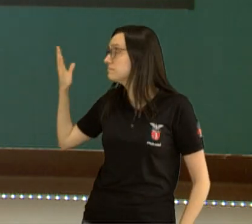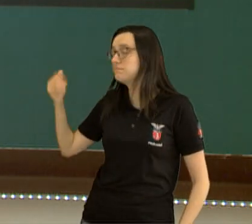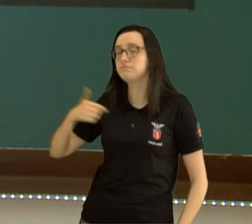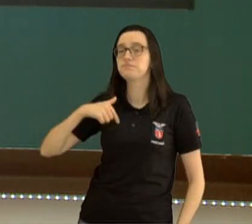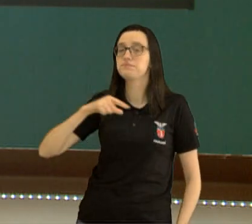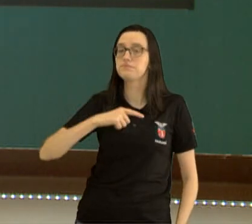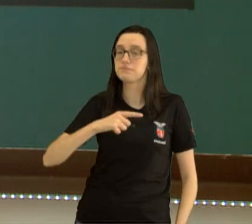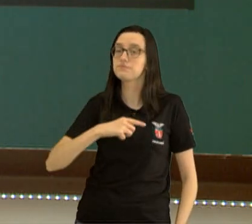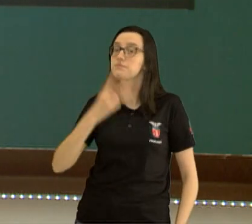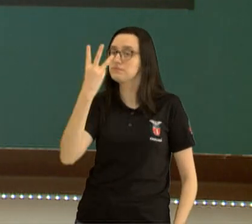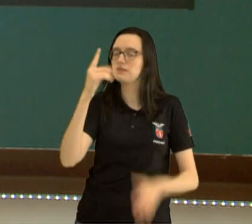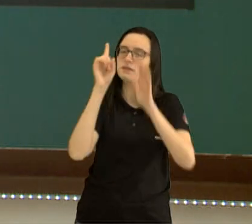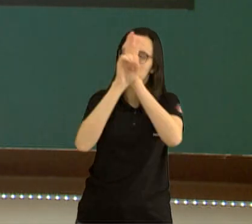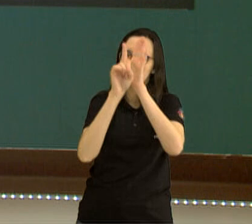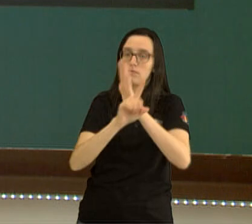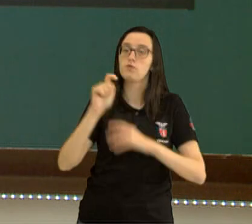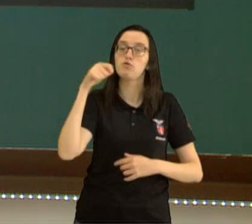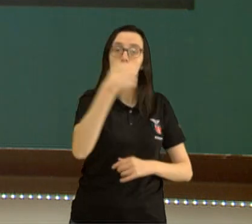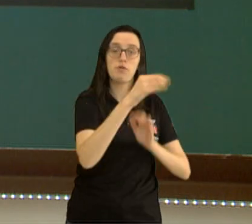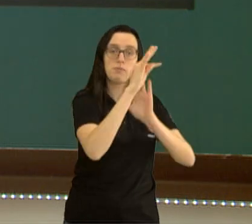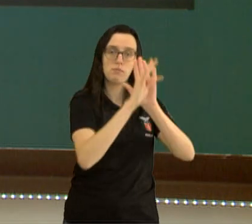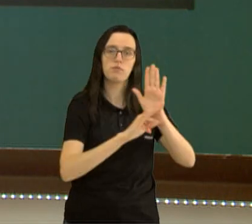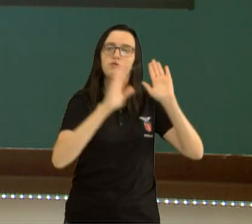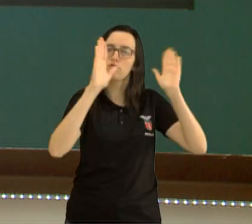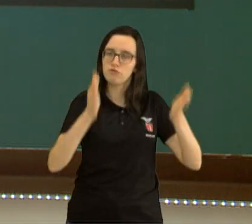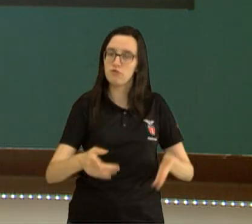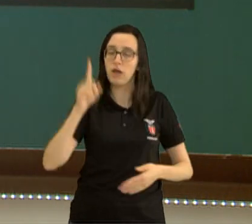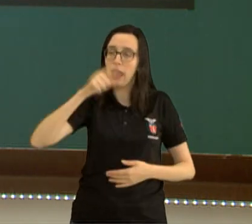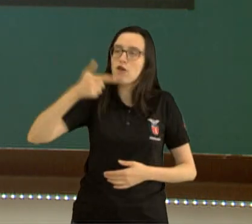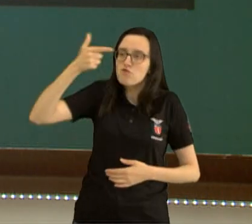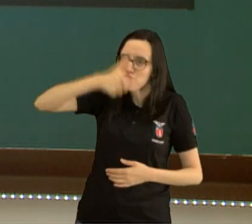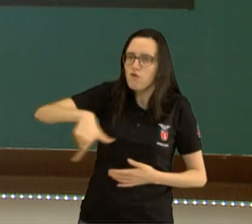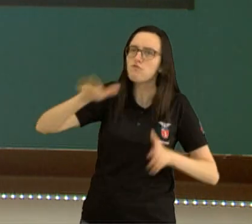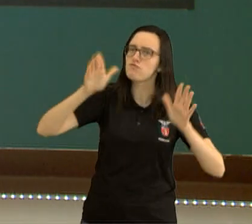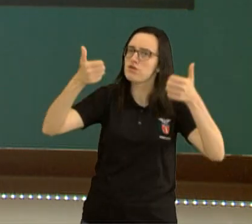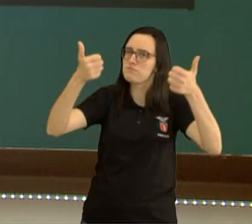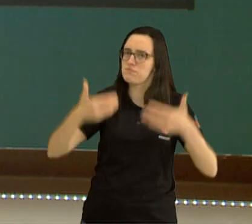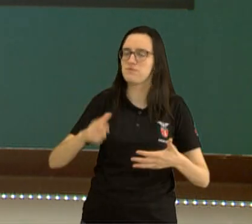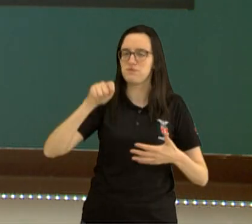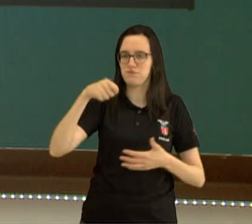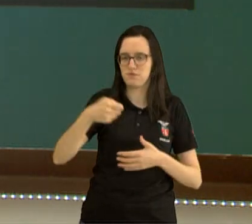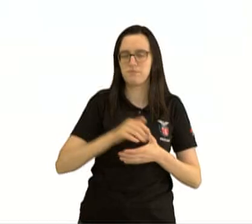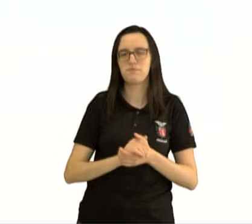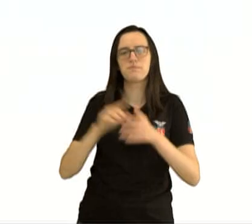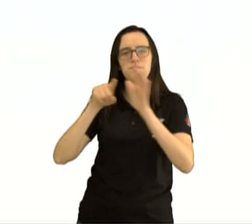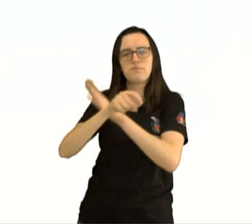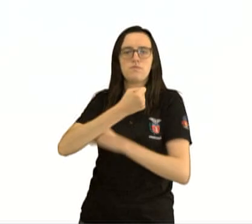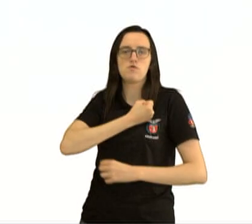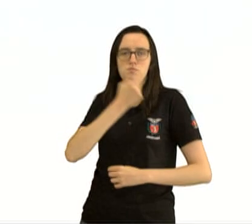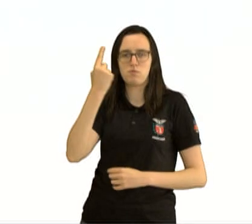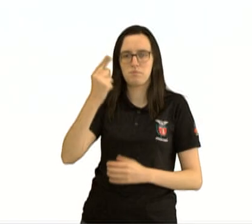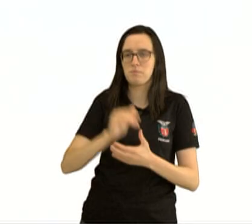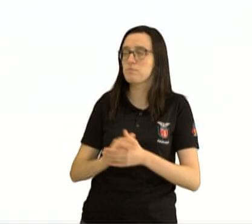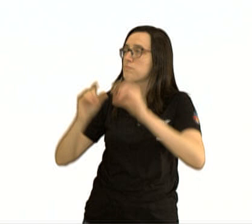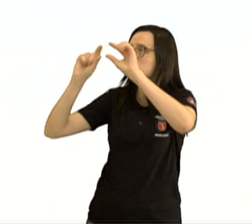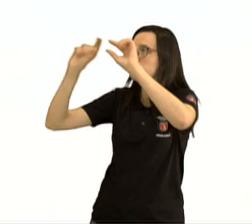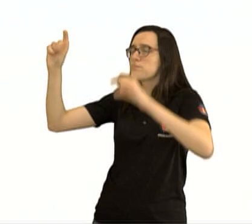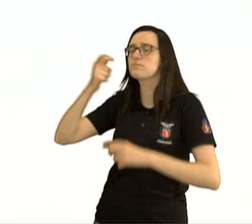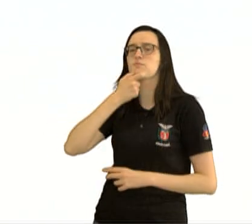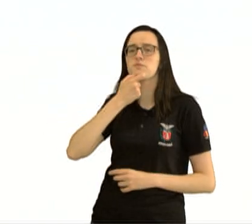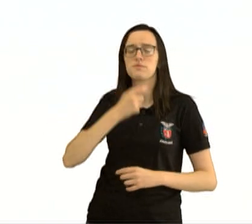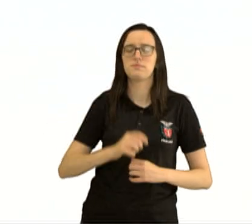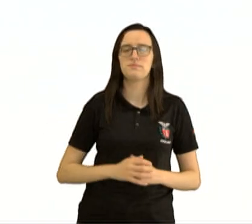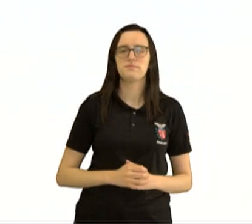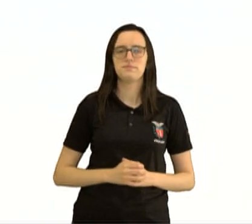tenho aqui 3 perguntas sobre o texto. O texto que já é a segunda vez que a gente fala sobre. Number 1. Fill in with the